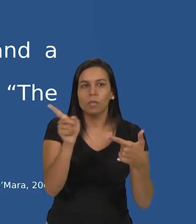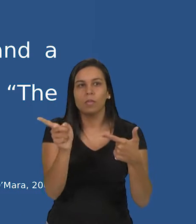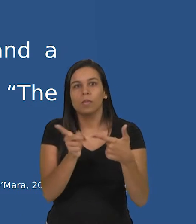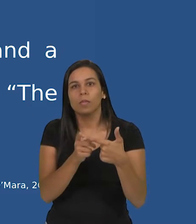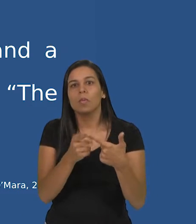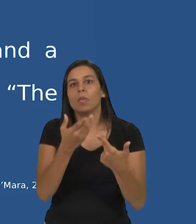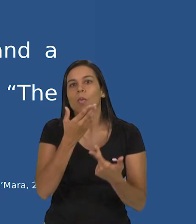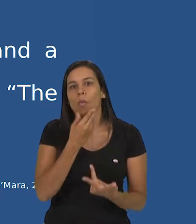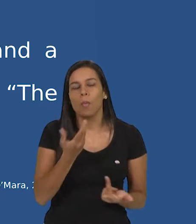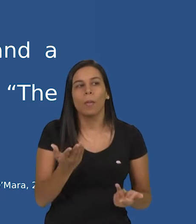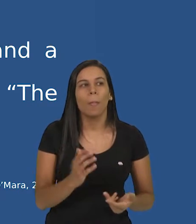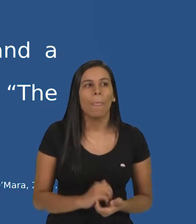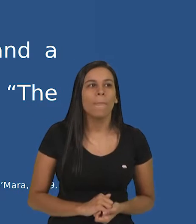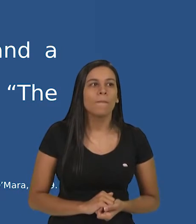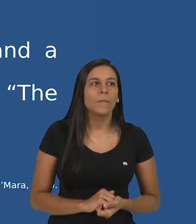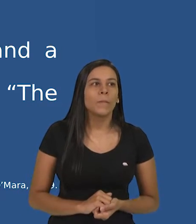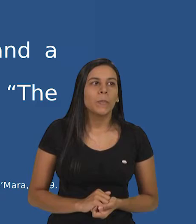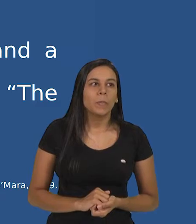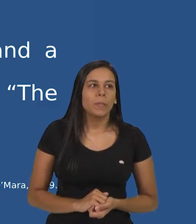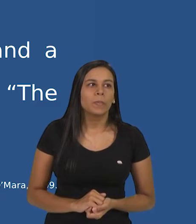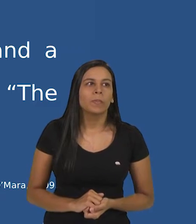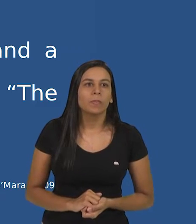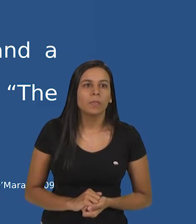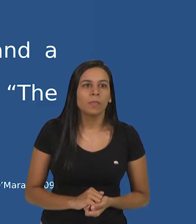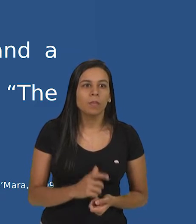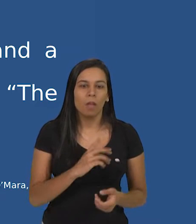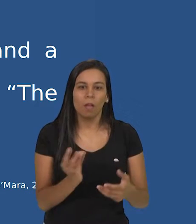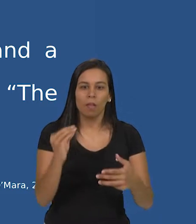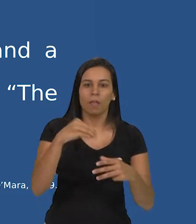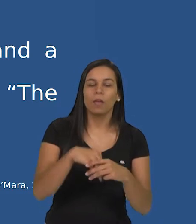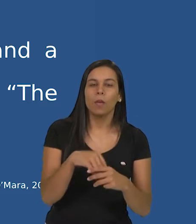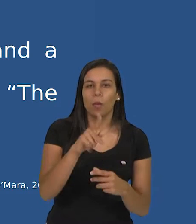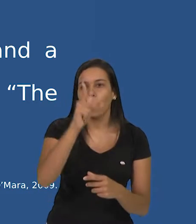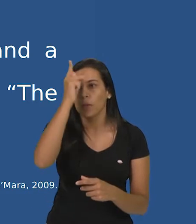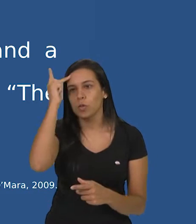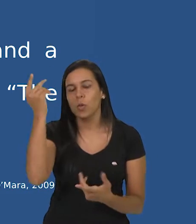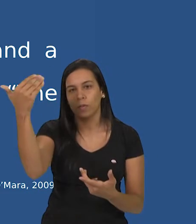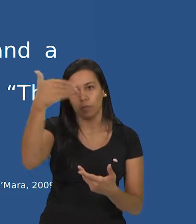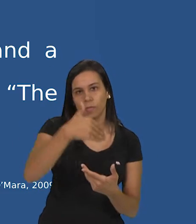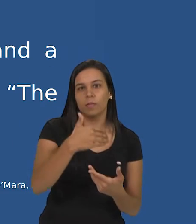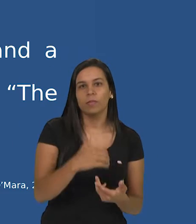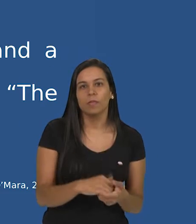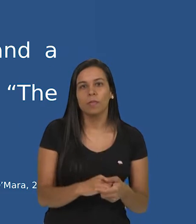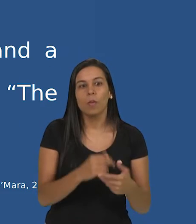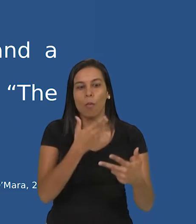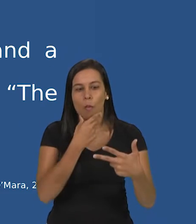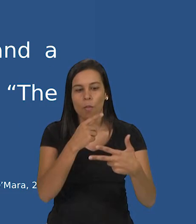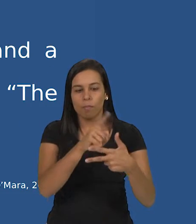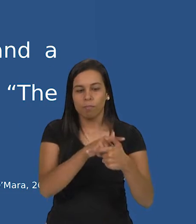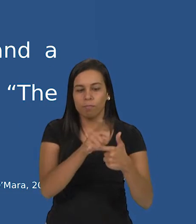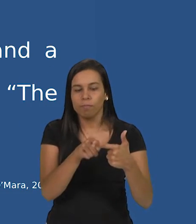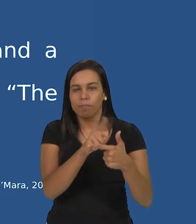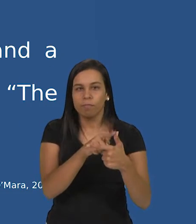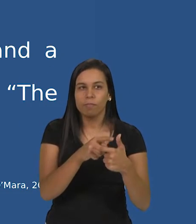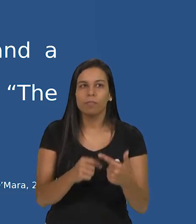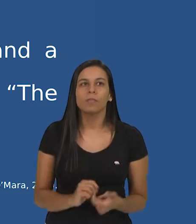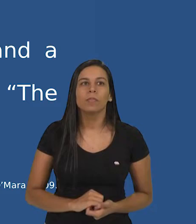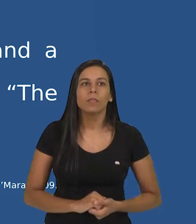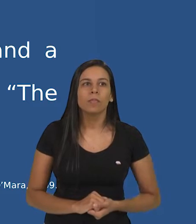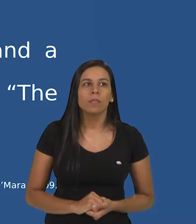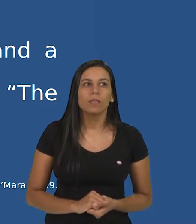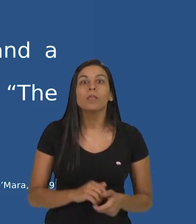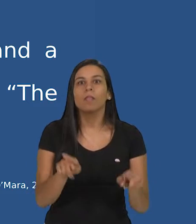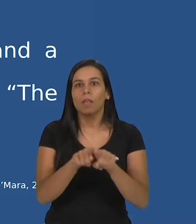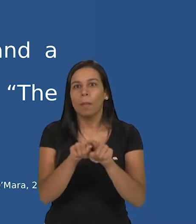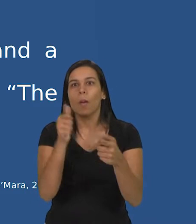homem. Ou seja, tá, entrou outro personagem na história. Além do fazendeiro, a gente sabe que agora tem um homem, mas na frente tem uma